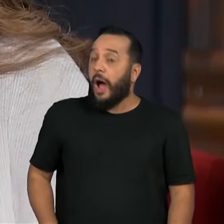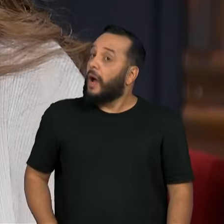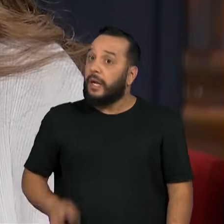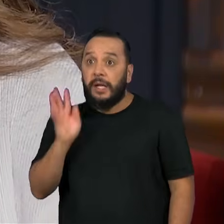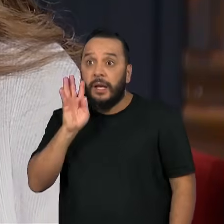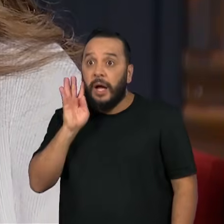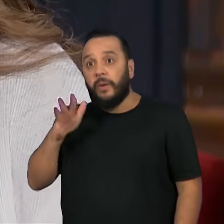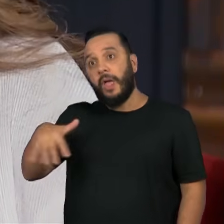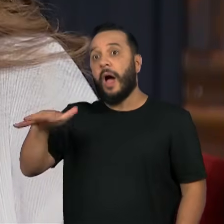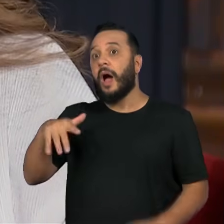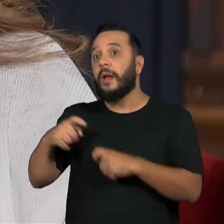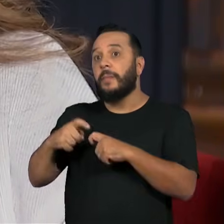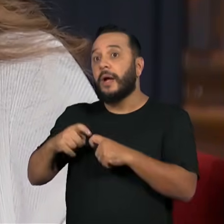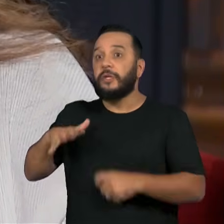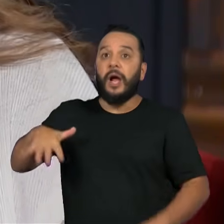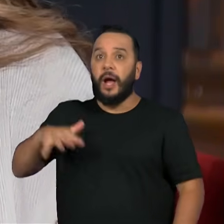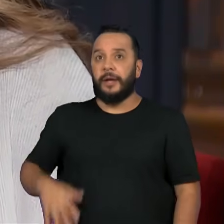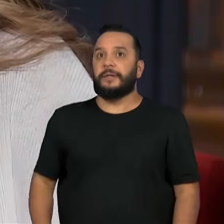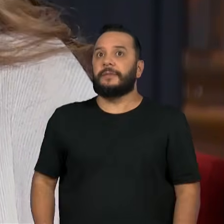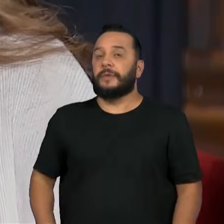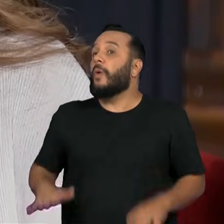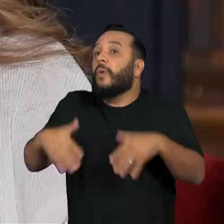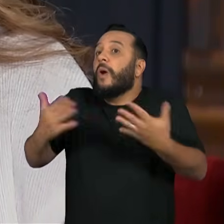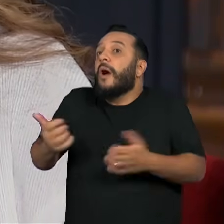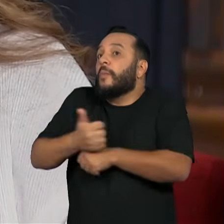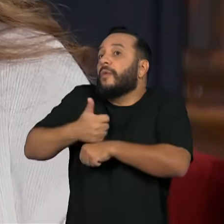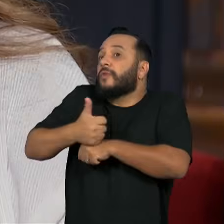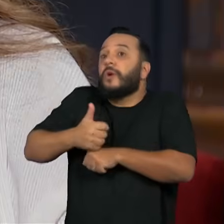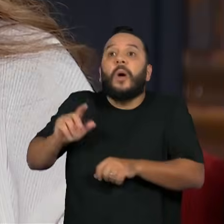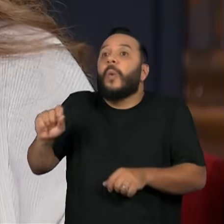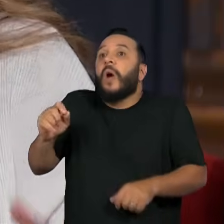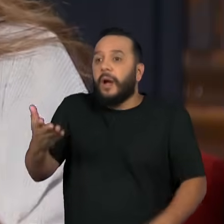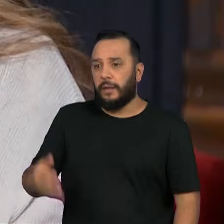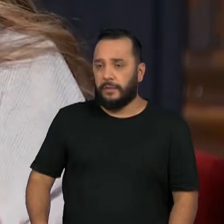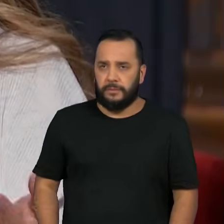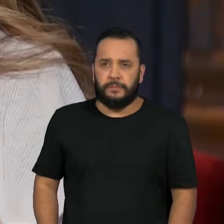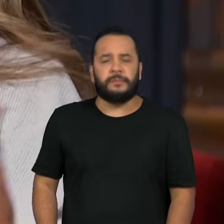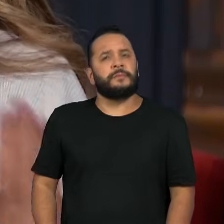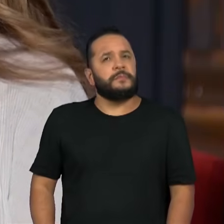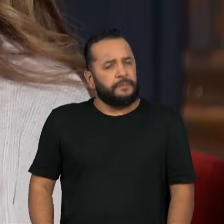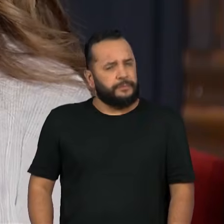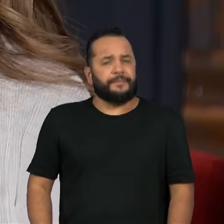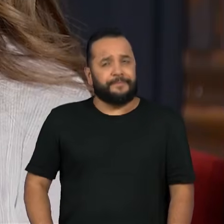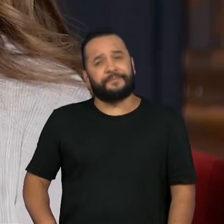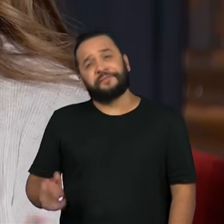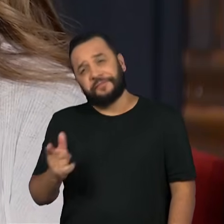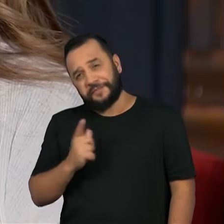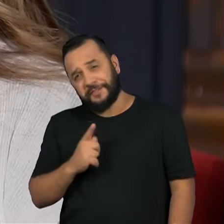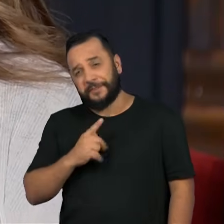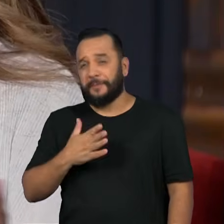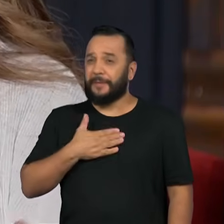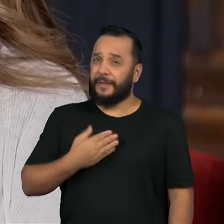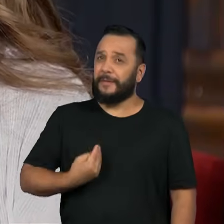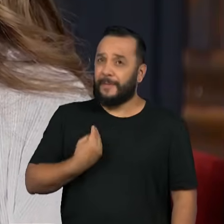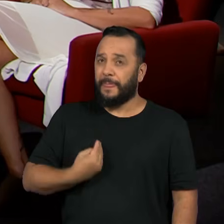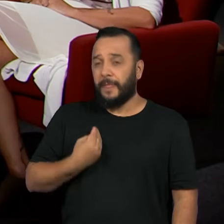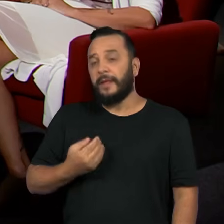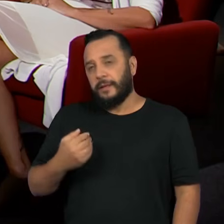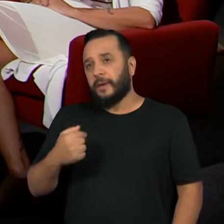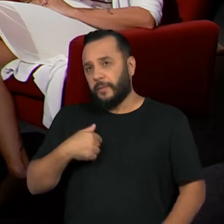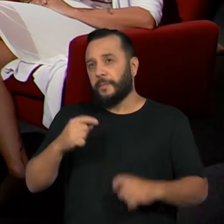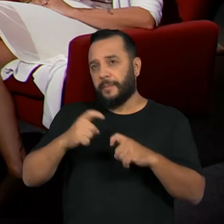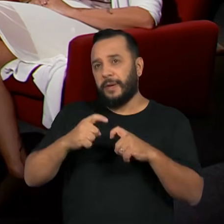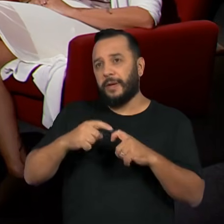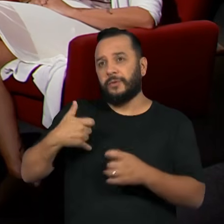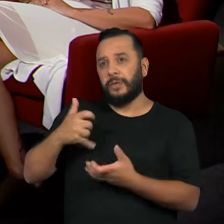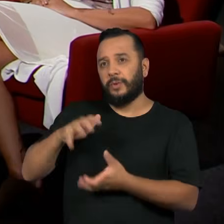que área? Qual a sua especialidade? E aí eu tinha a rotina da minha vida, ela falou assim, sou geriatra. E